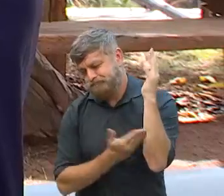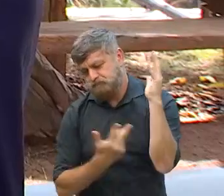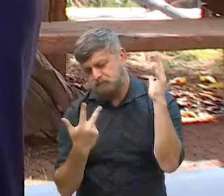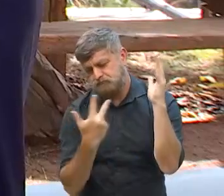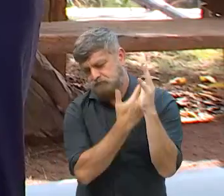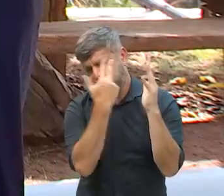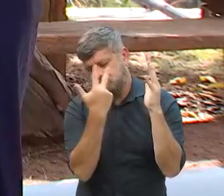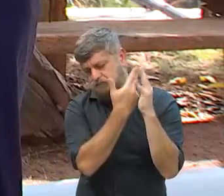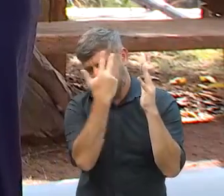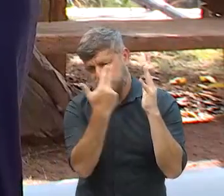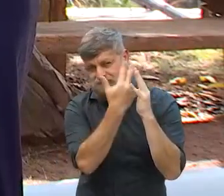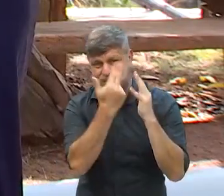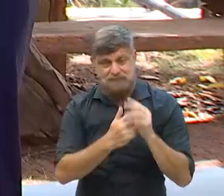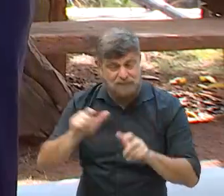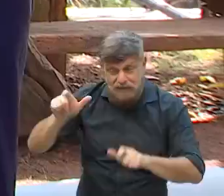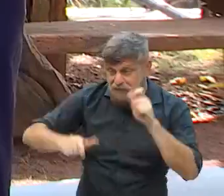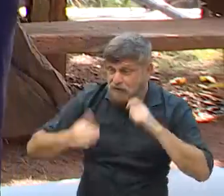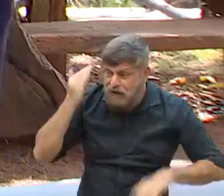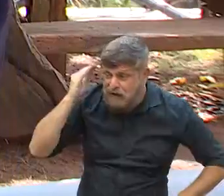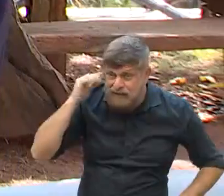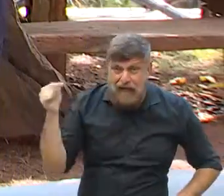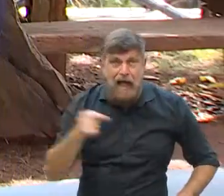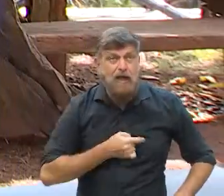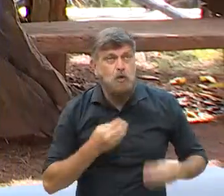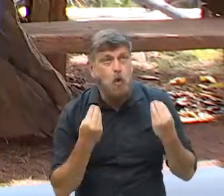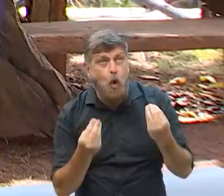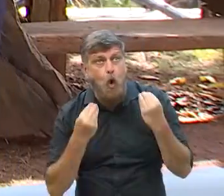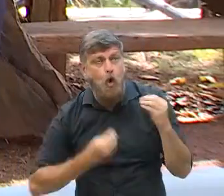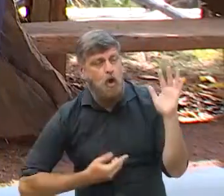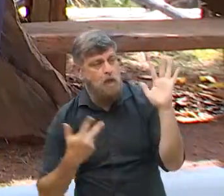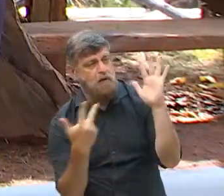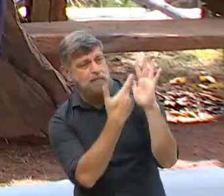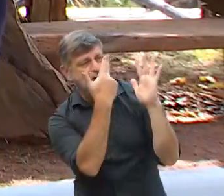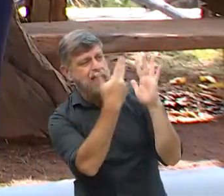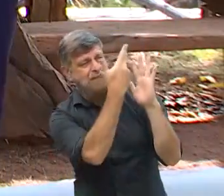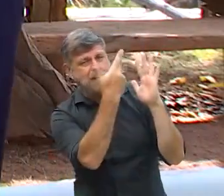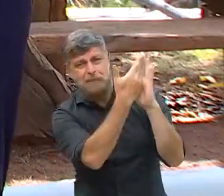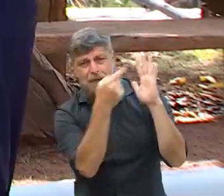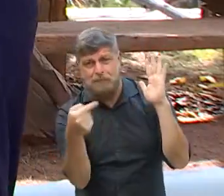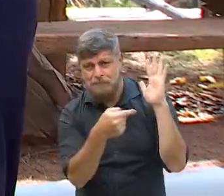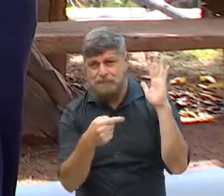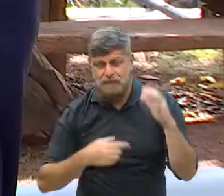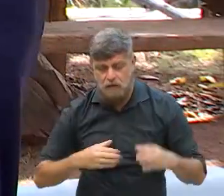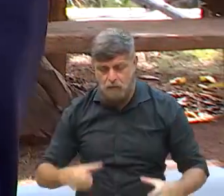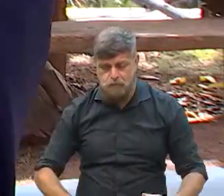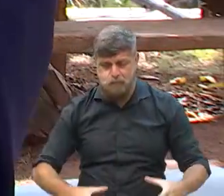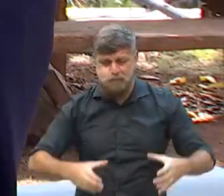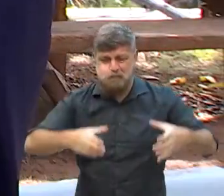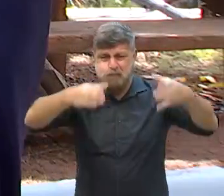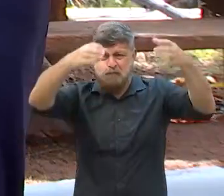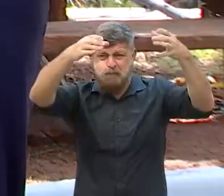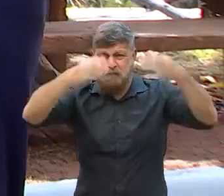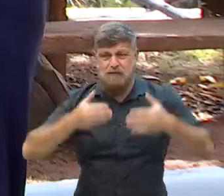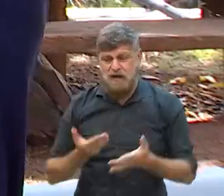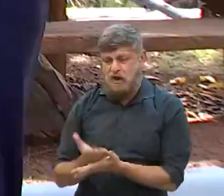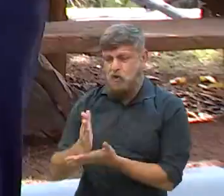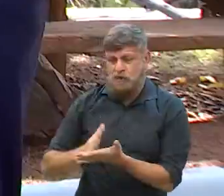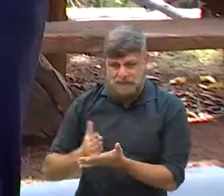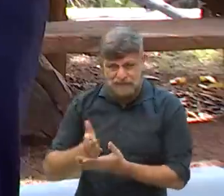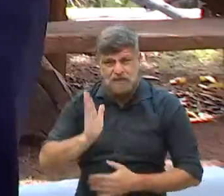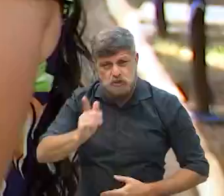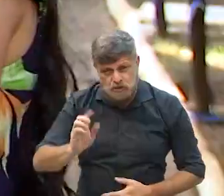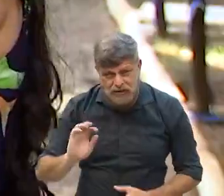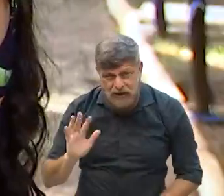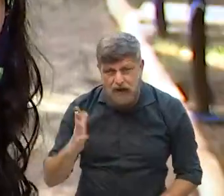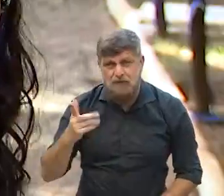Então, assim, às vezes as pessoas nem entendem, falam, estão cortando a árvore tão sombra bonita, maravilhosa, mas aquela árvore ela está prejudicando, às vezes até a gente já teve situação